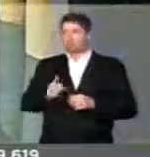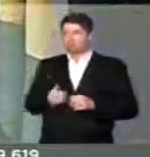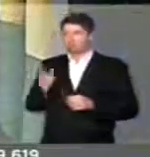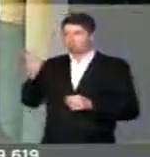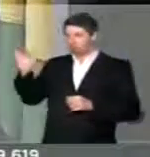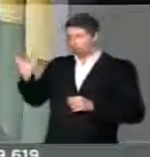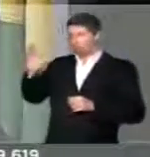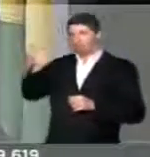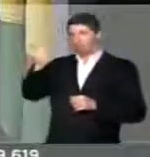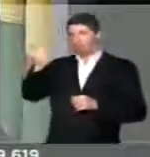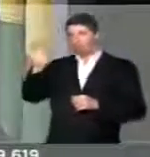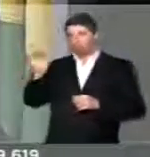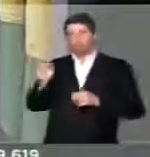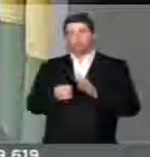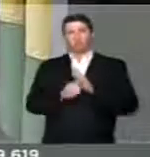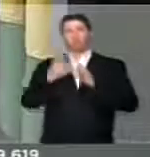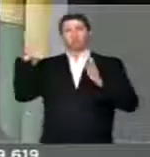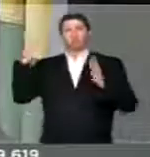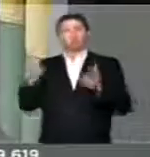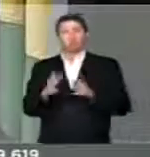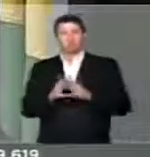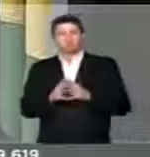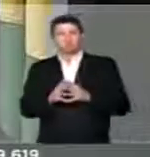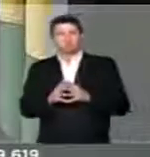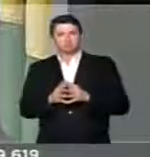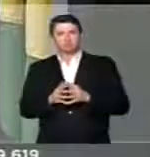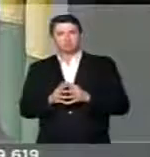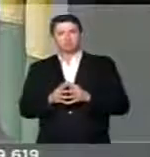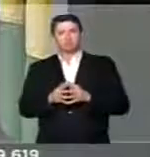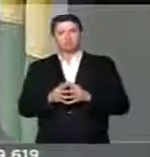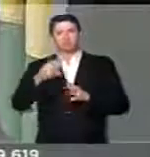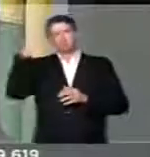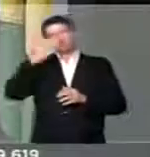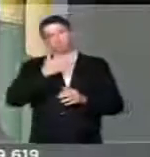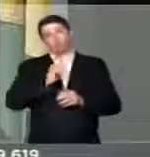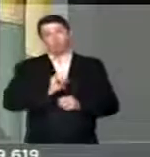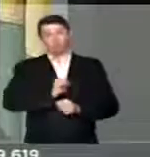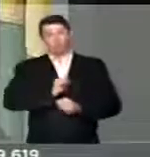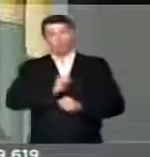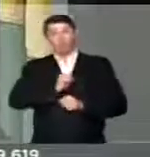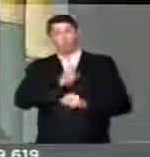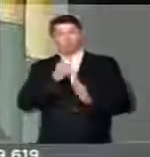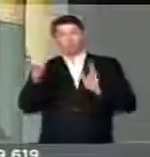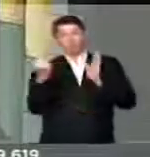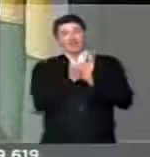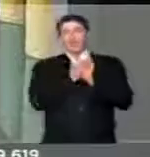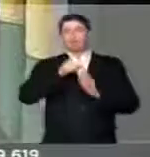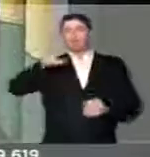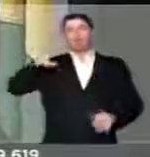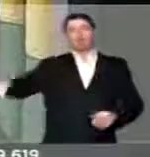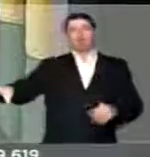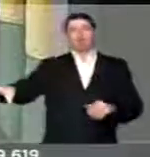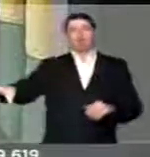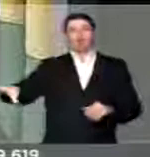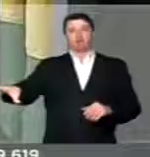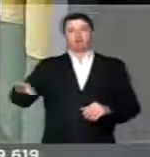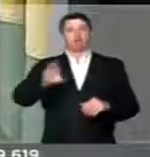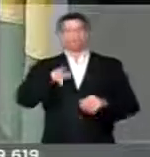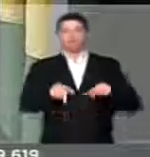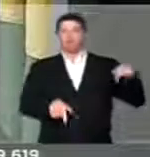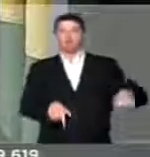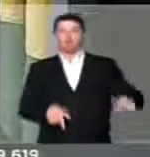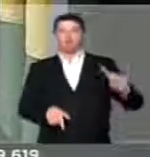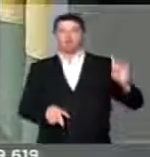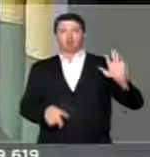presidente Luiz Couto, quantas vezes? Isso mostra que o ódio está do lado de lá, não do lado de